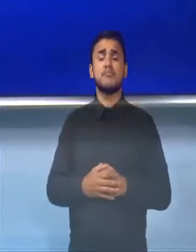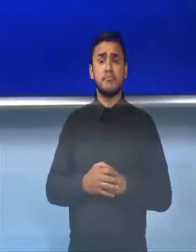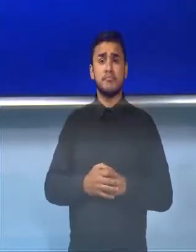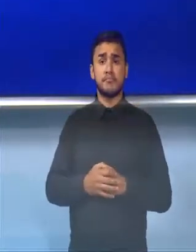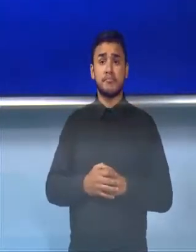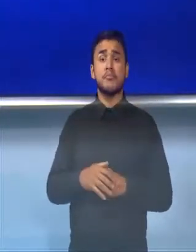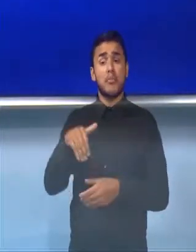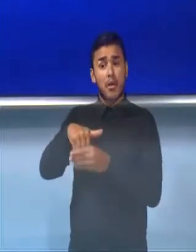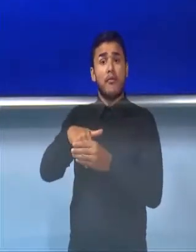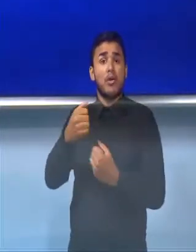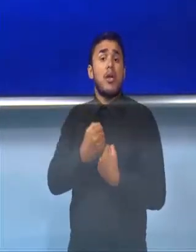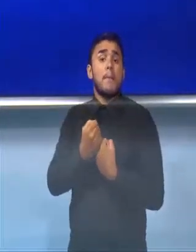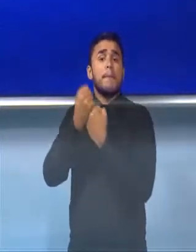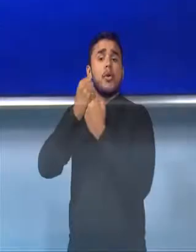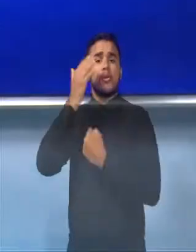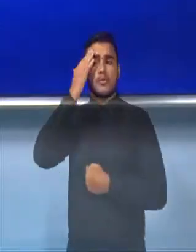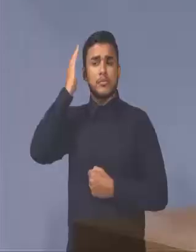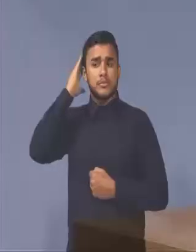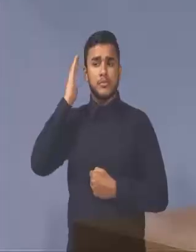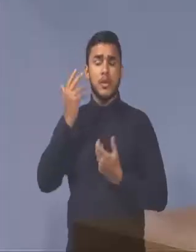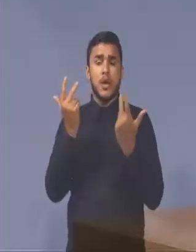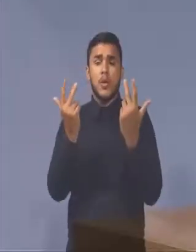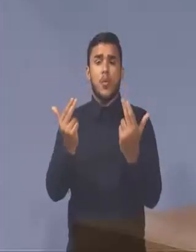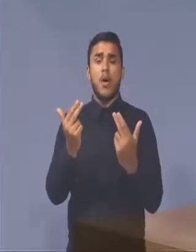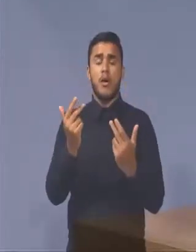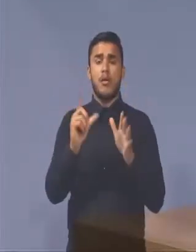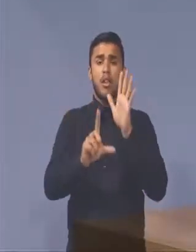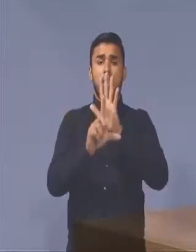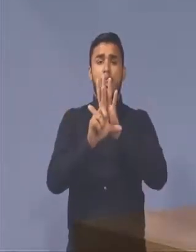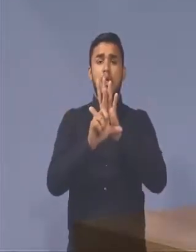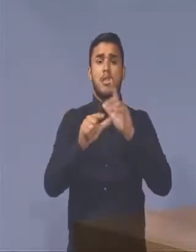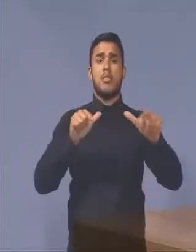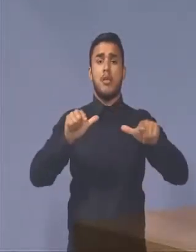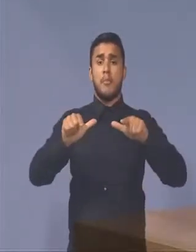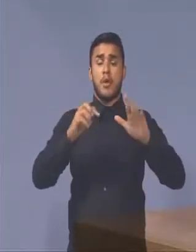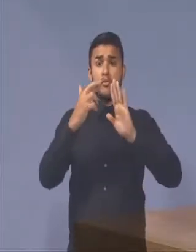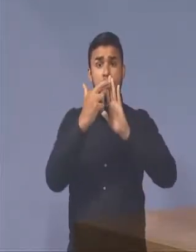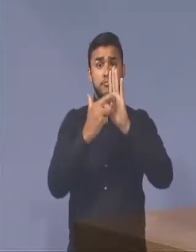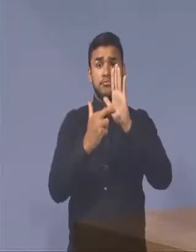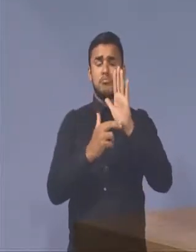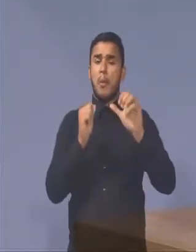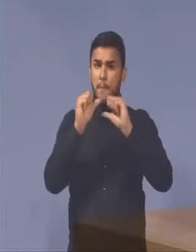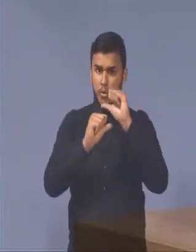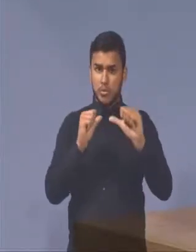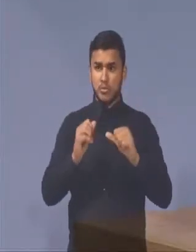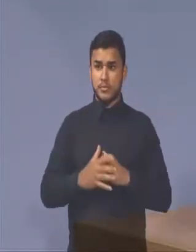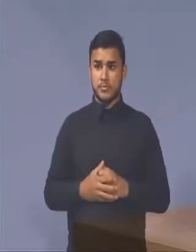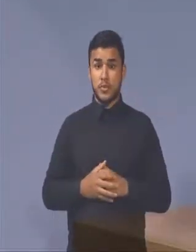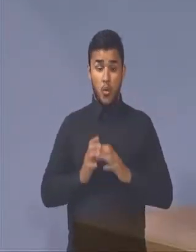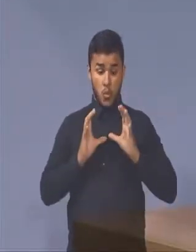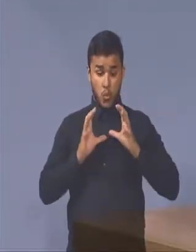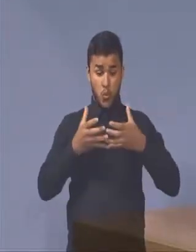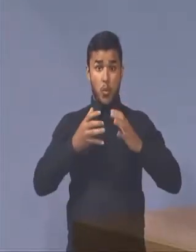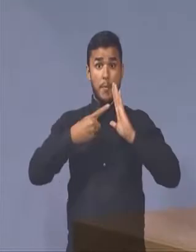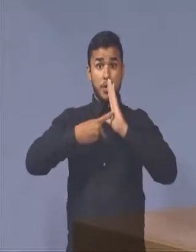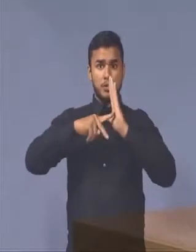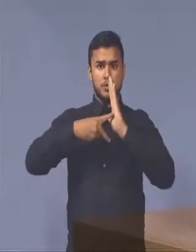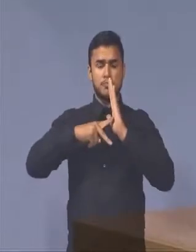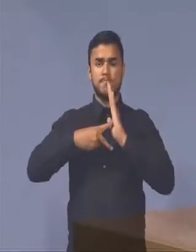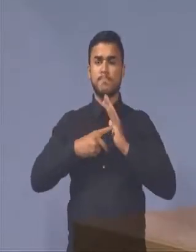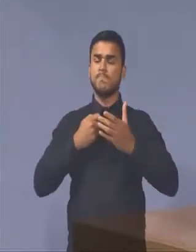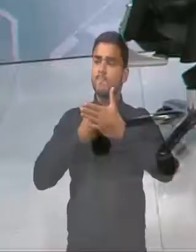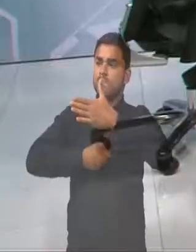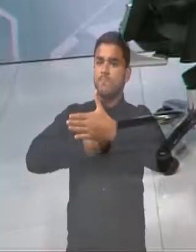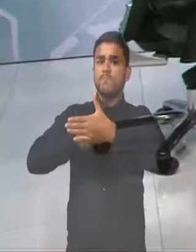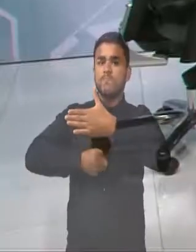foi para flexibilizar as leis trabalhistas, a mesma coisa. Com um agravante a mais, que os sindicatos tinham um poder muito grande, que